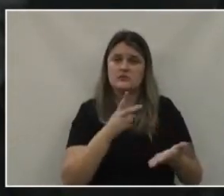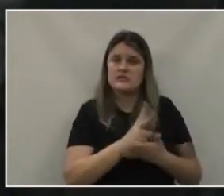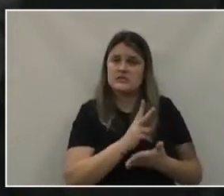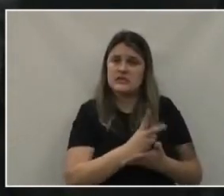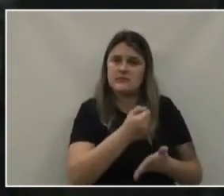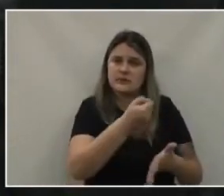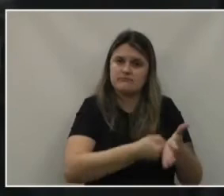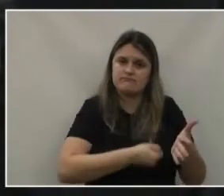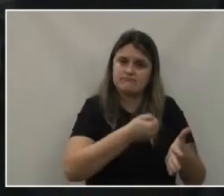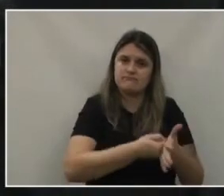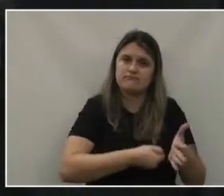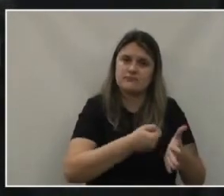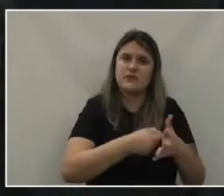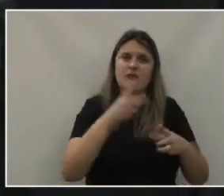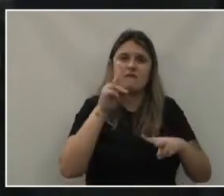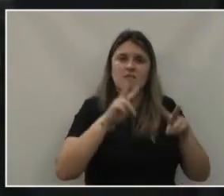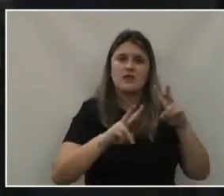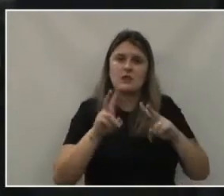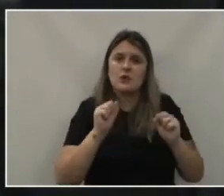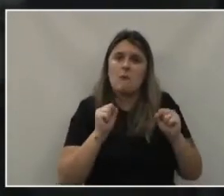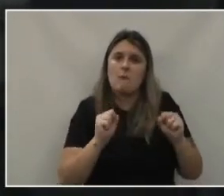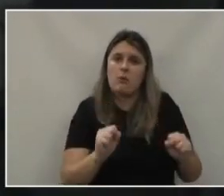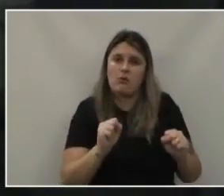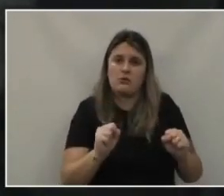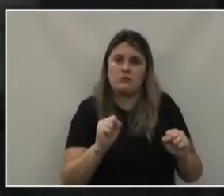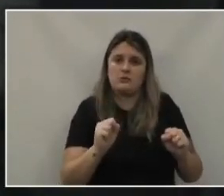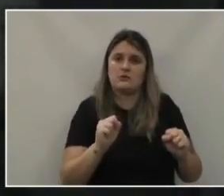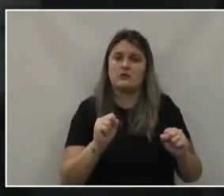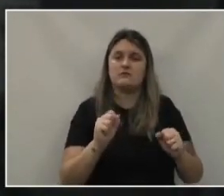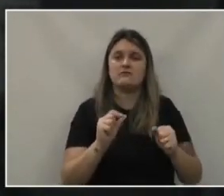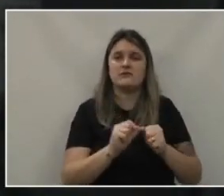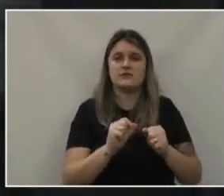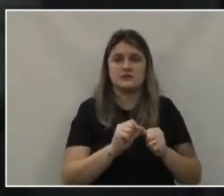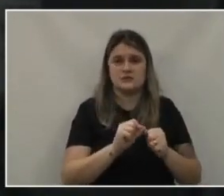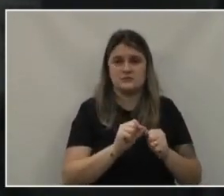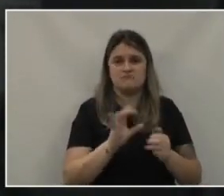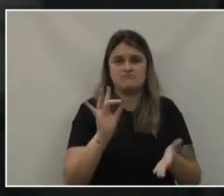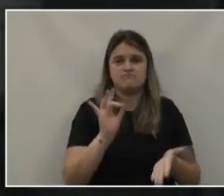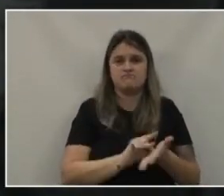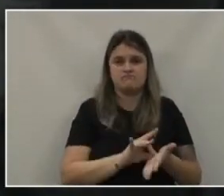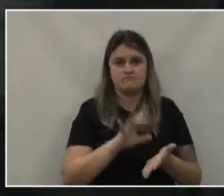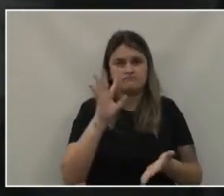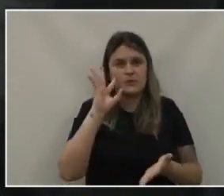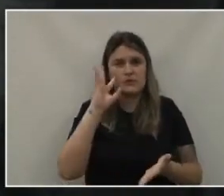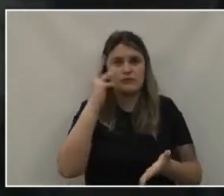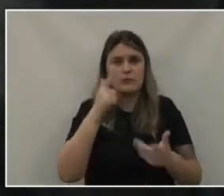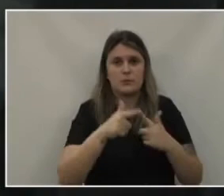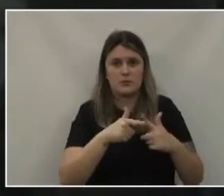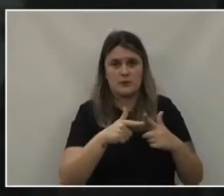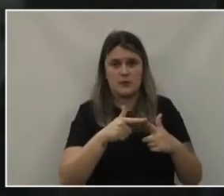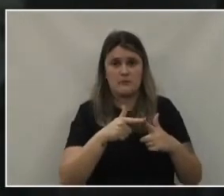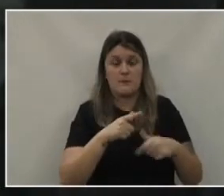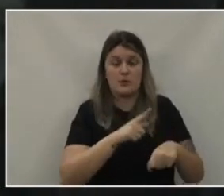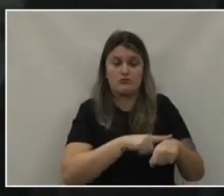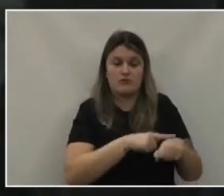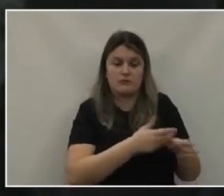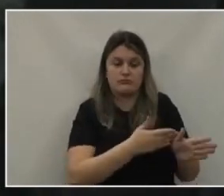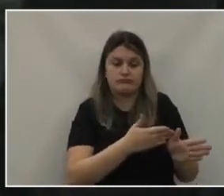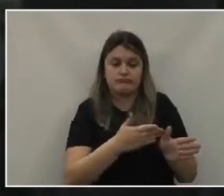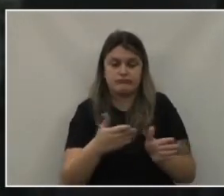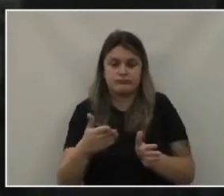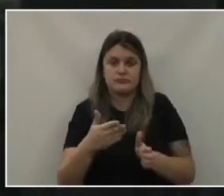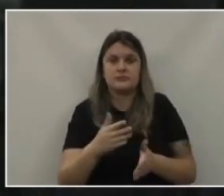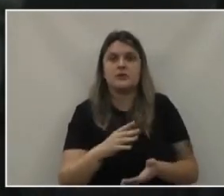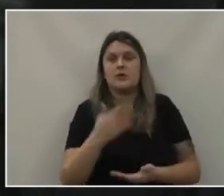também cobrando e vendo a possibilidade para que isso seja resolvido. Então, o meu tempo já acabou,